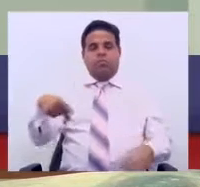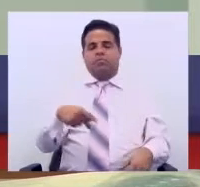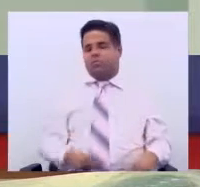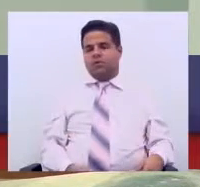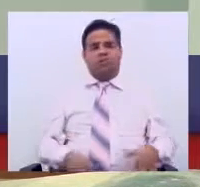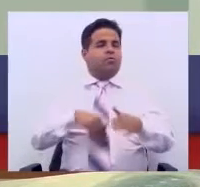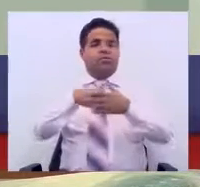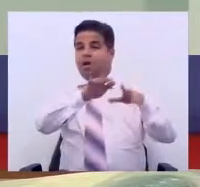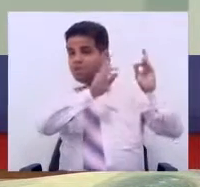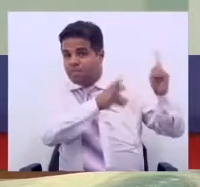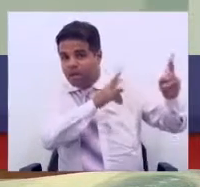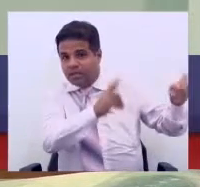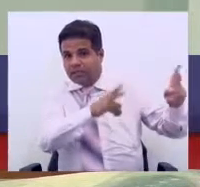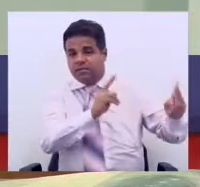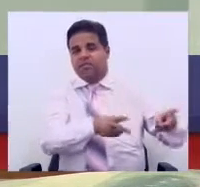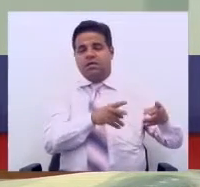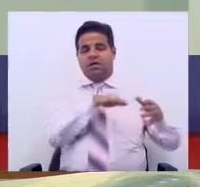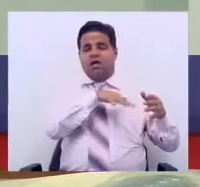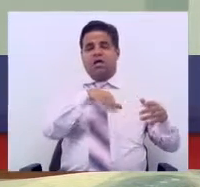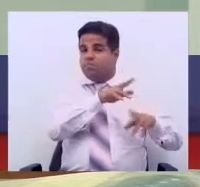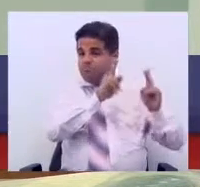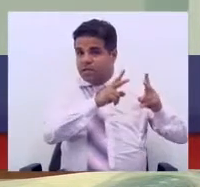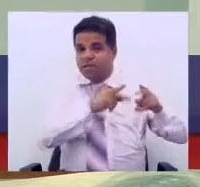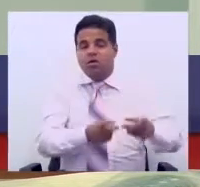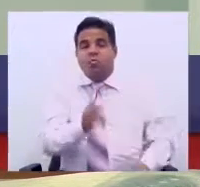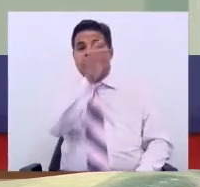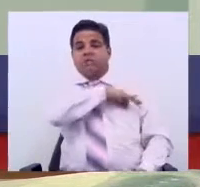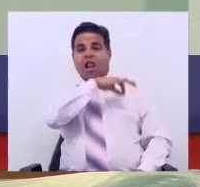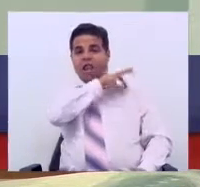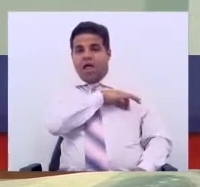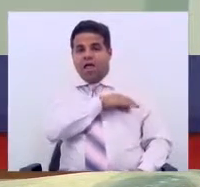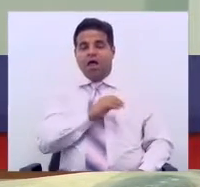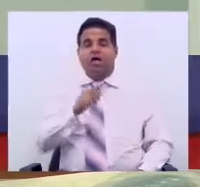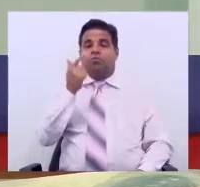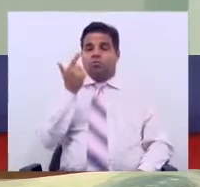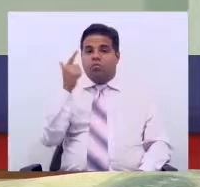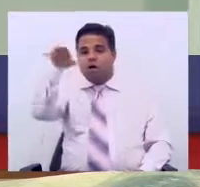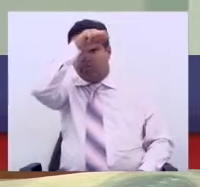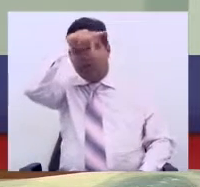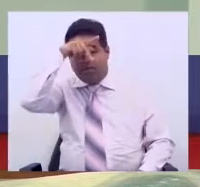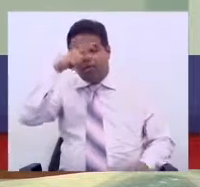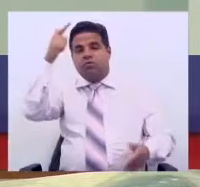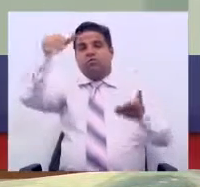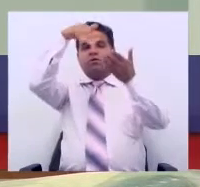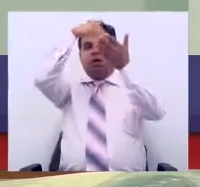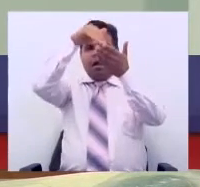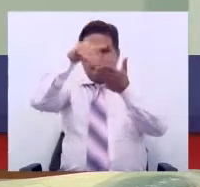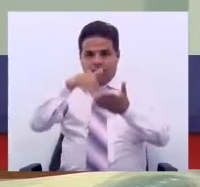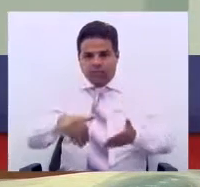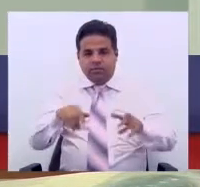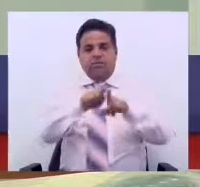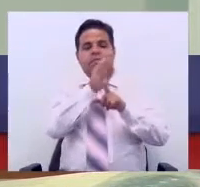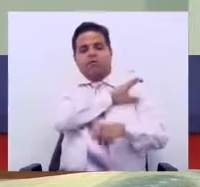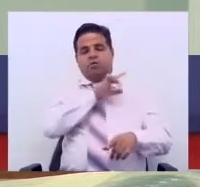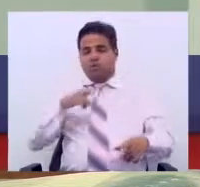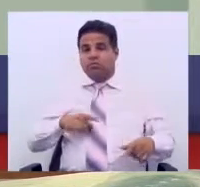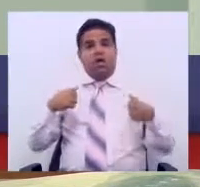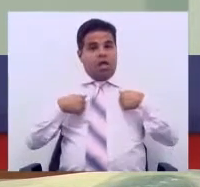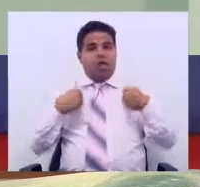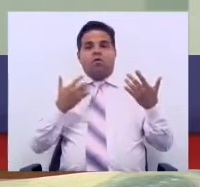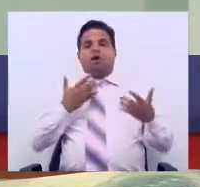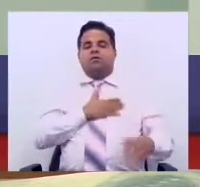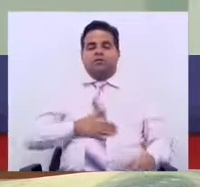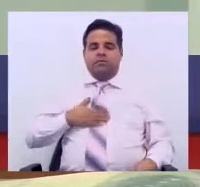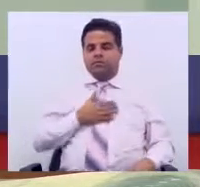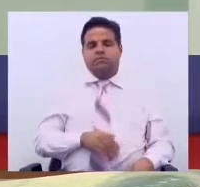seja manter ou reajustar o salário do próximo prefeito, dos secretários, dos coordenadores, eu gostaria que